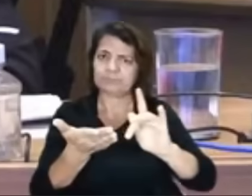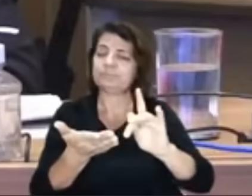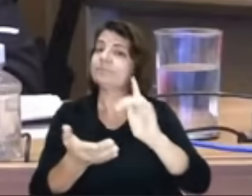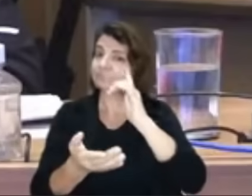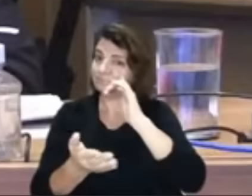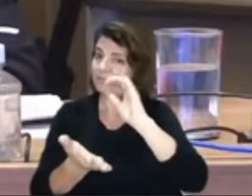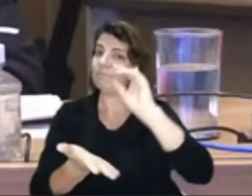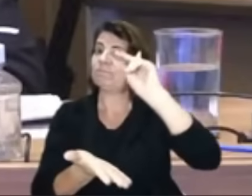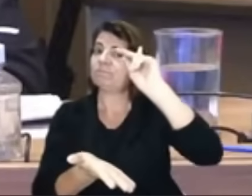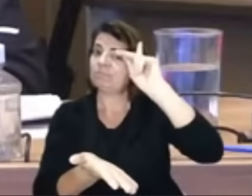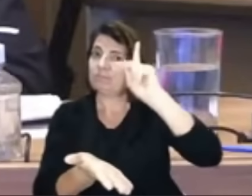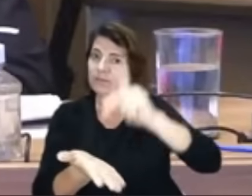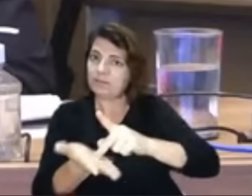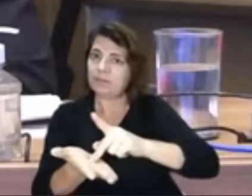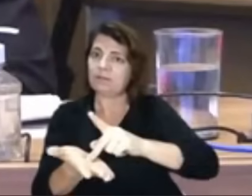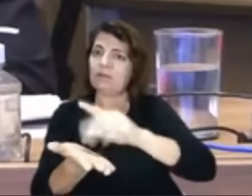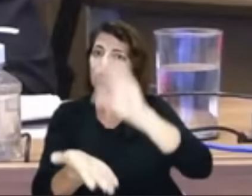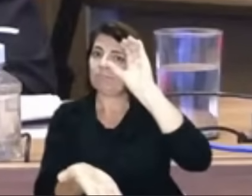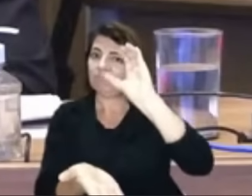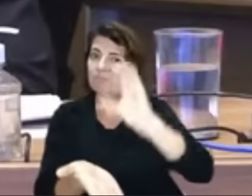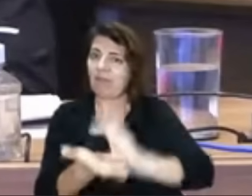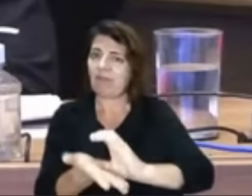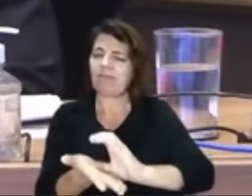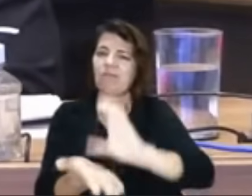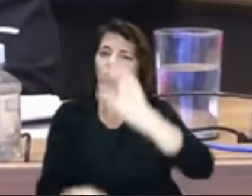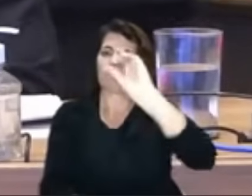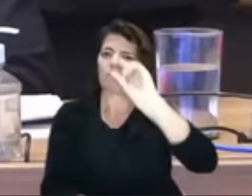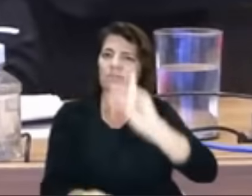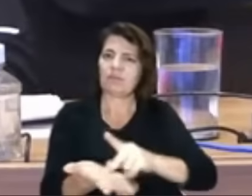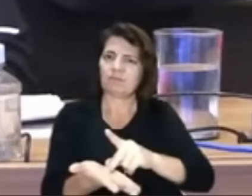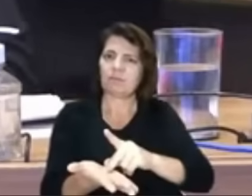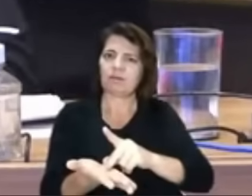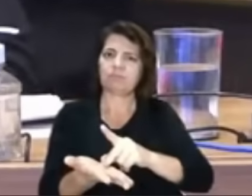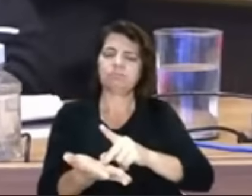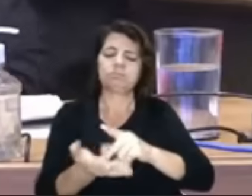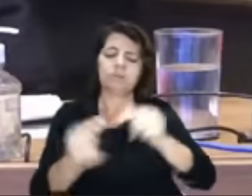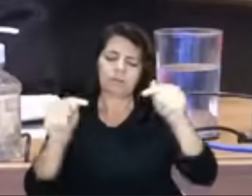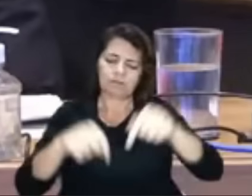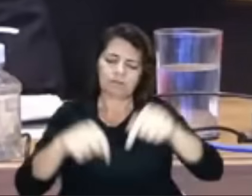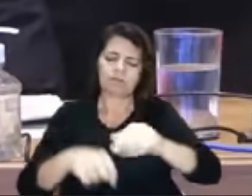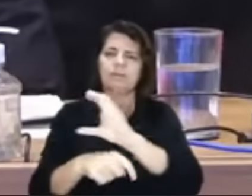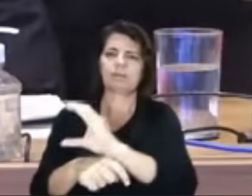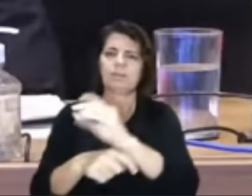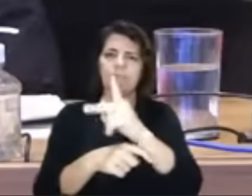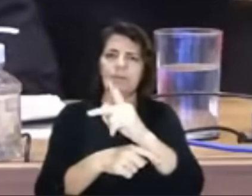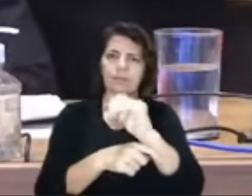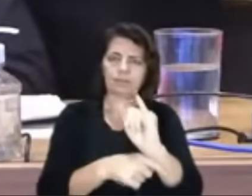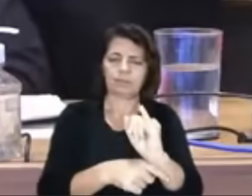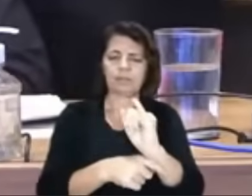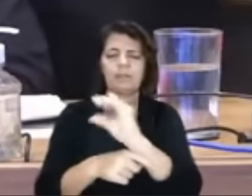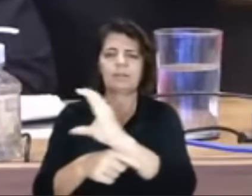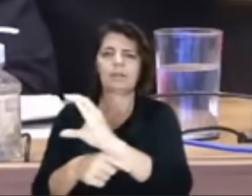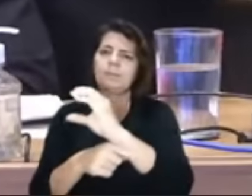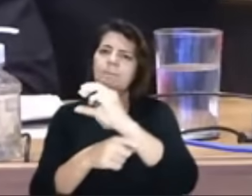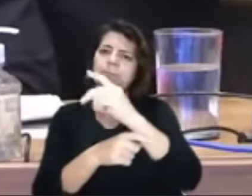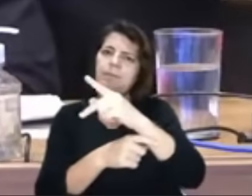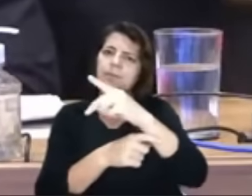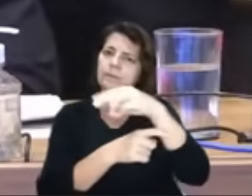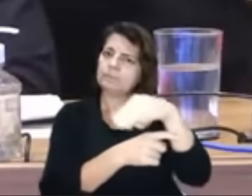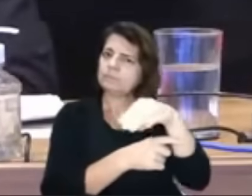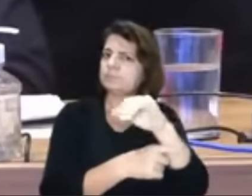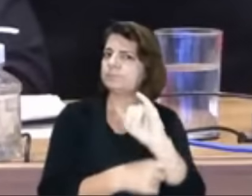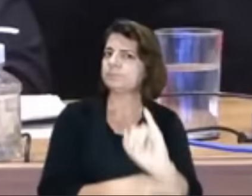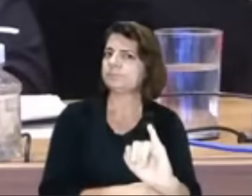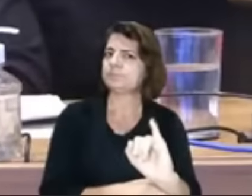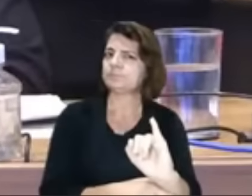tese muito viva na investigação que acontece nessa CPI e na cpmi Então isso é importante porque a gente não parte do